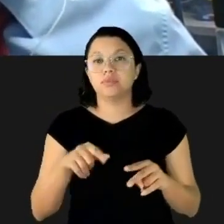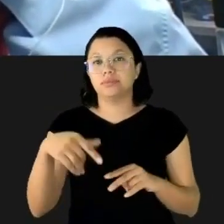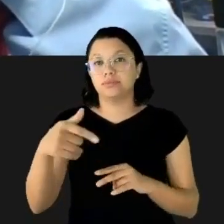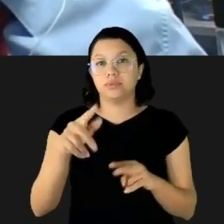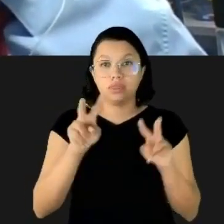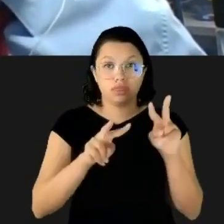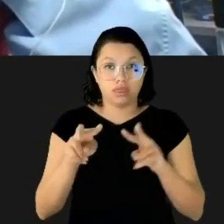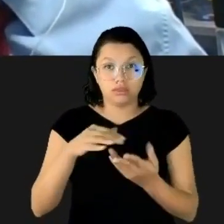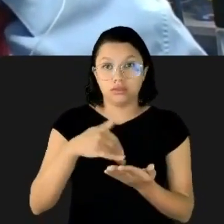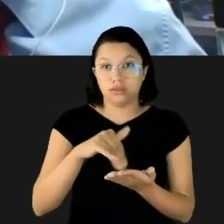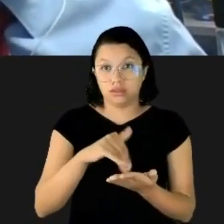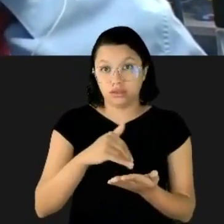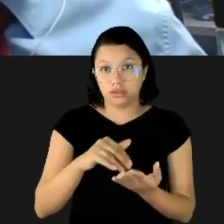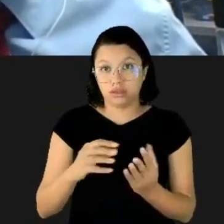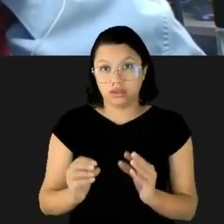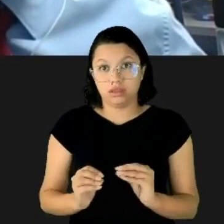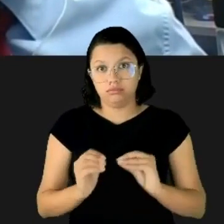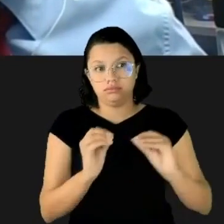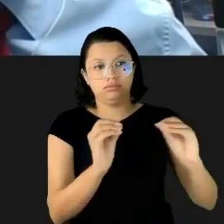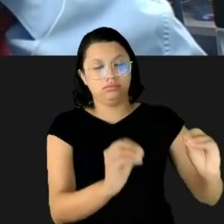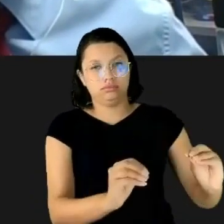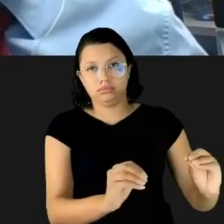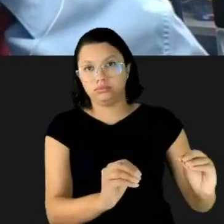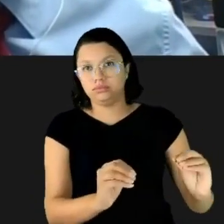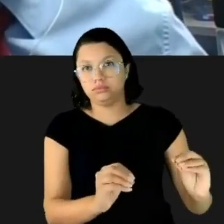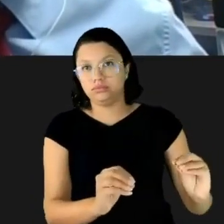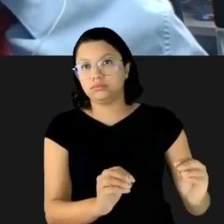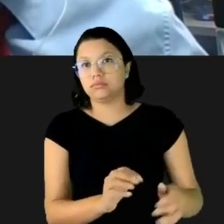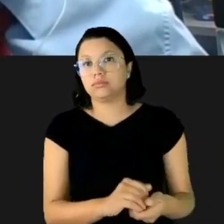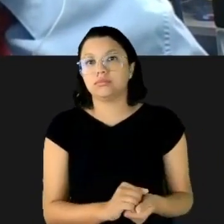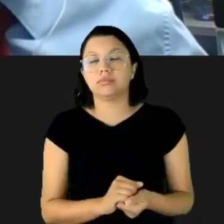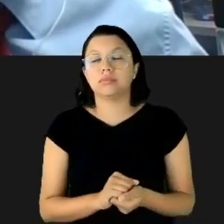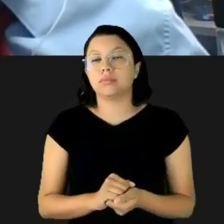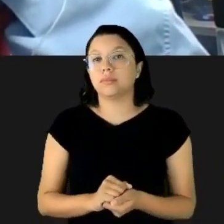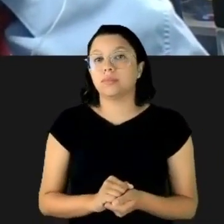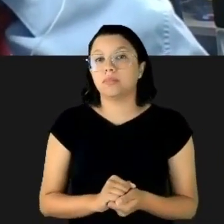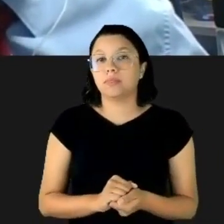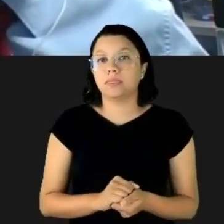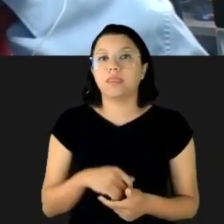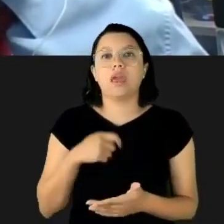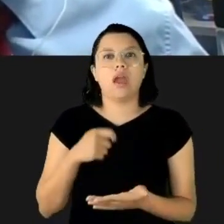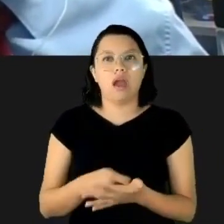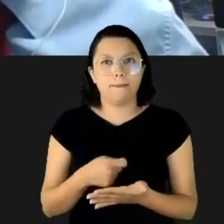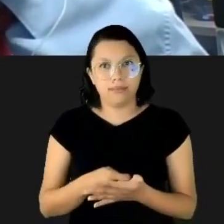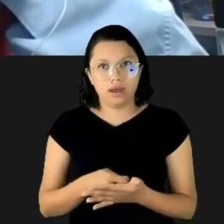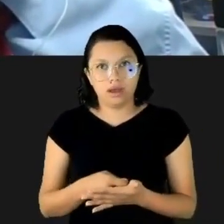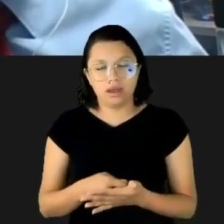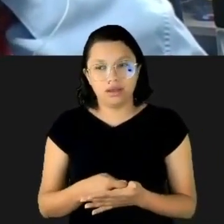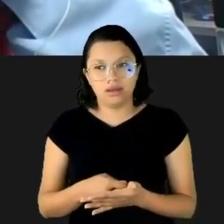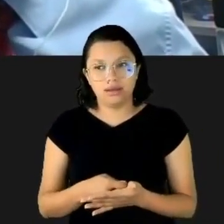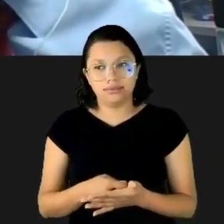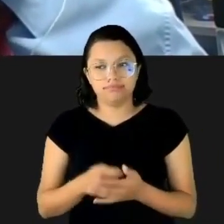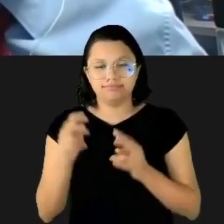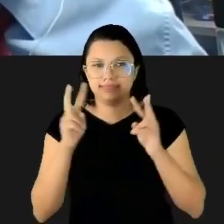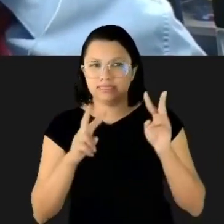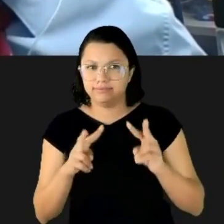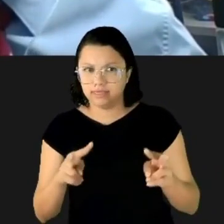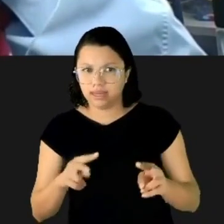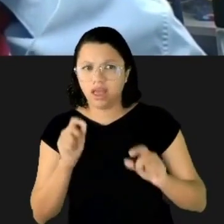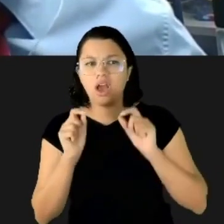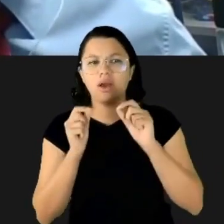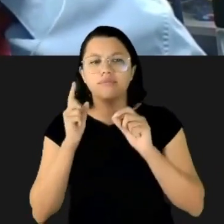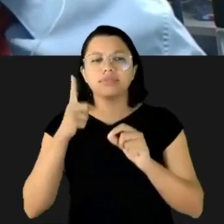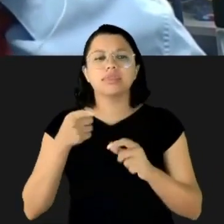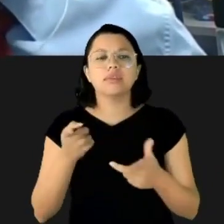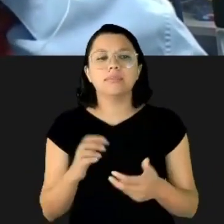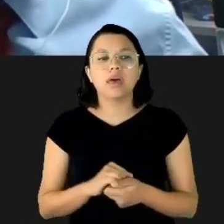ele é despachada minutada ela é cumprida avaliado o